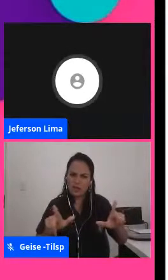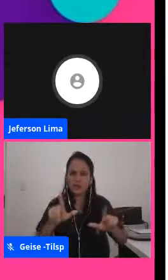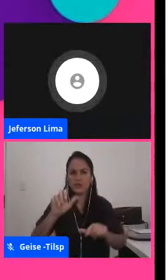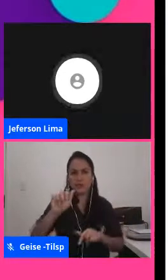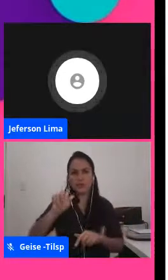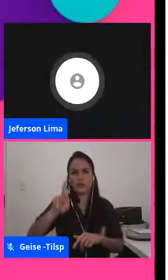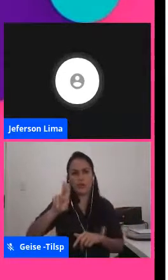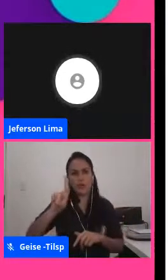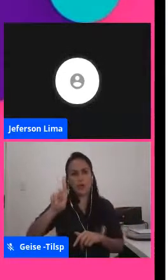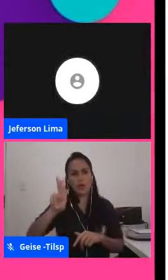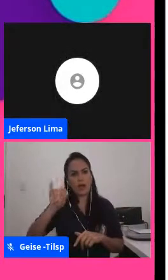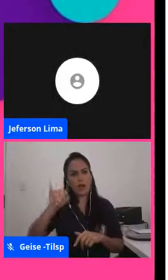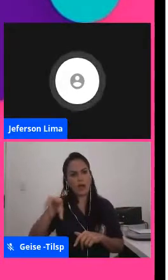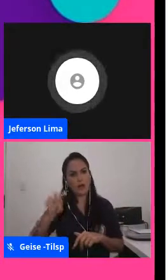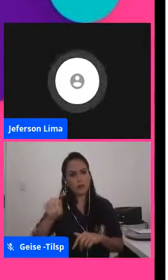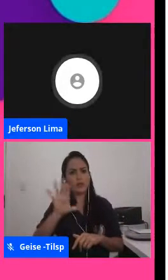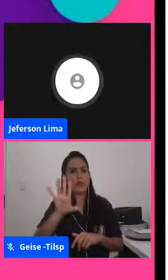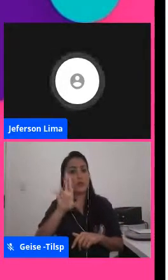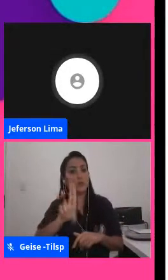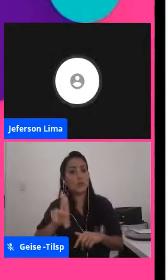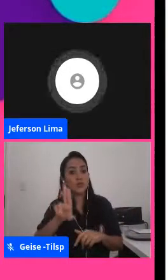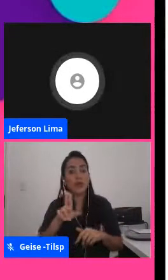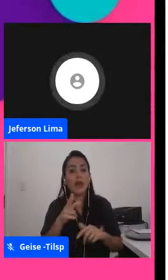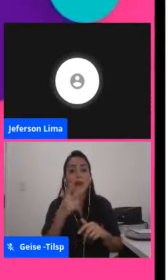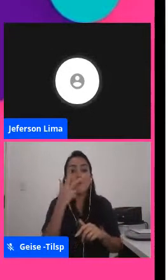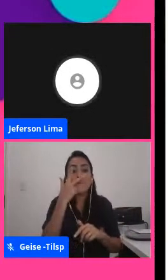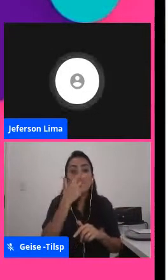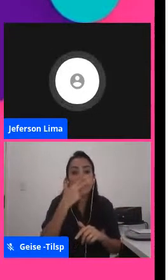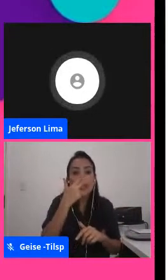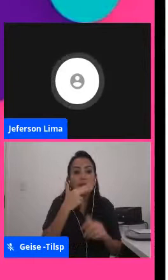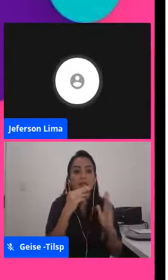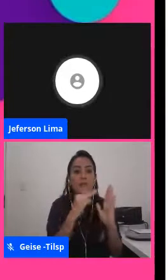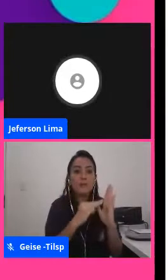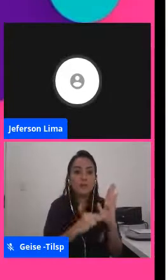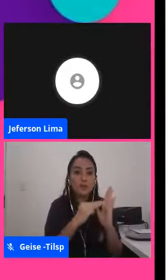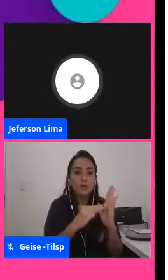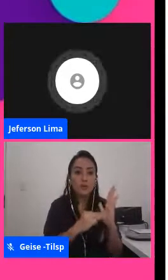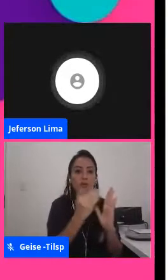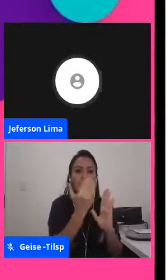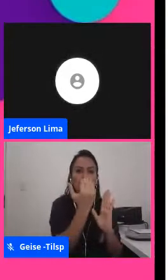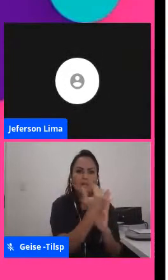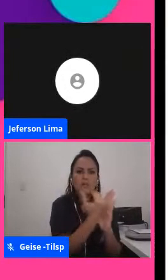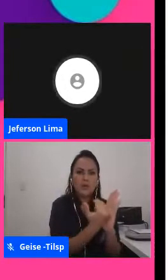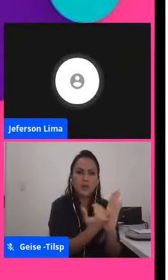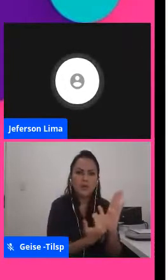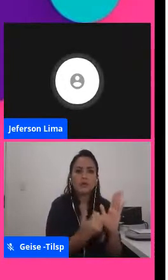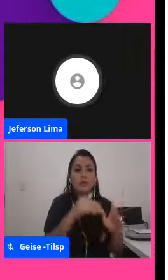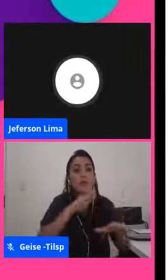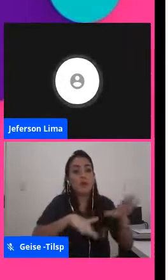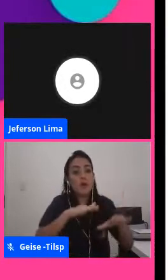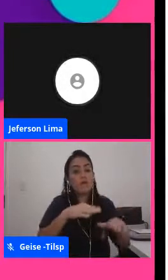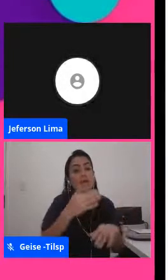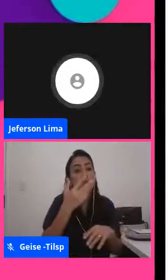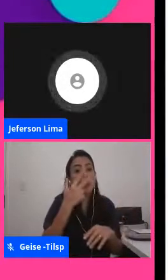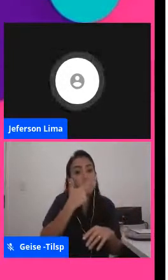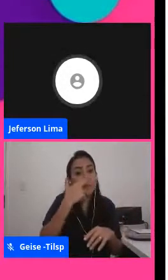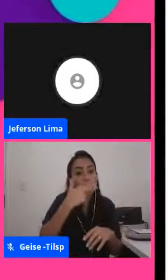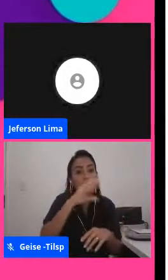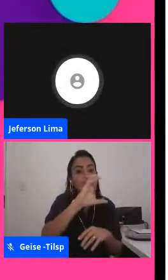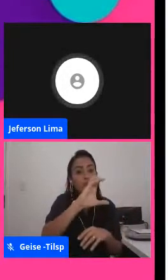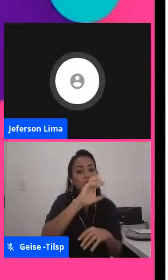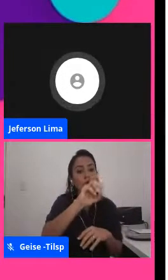mesma interface, né? E os mesmos métodos de programação, talvez até o mesmo código que a gente utiliza no Arduino?